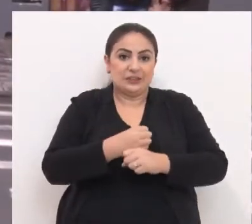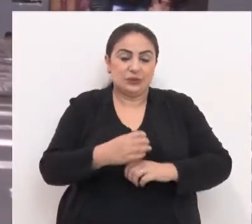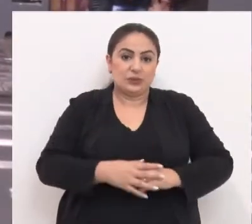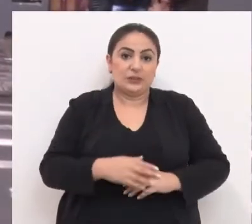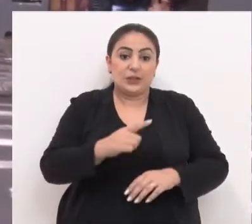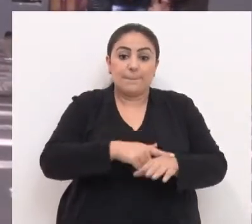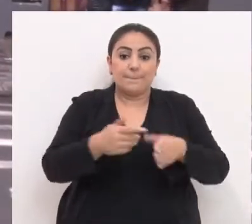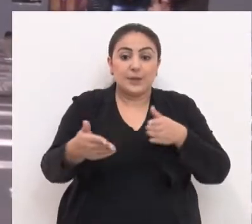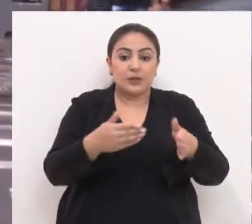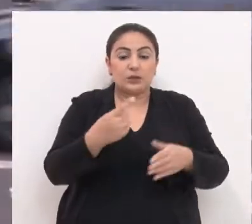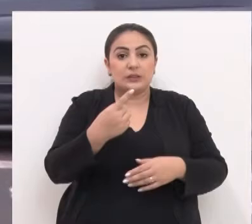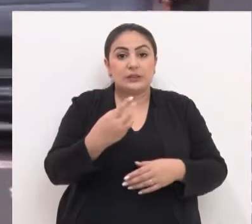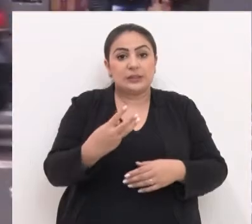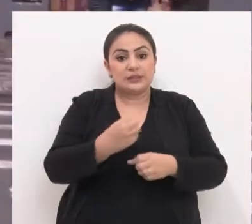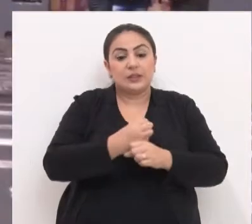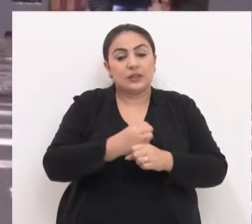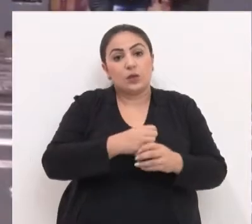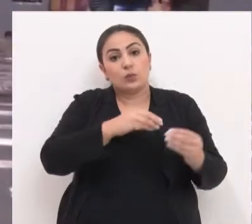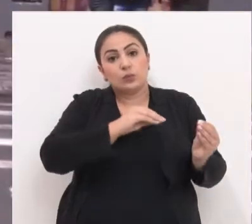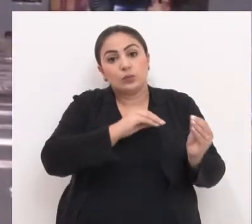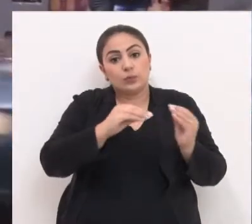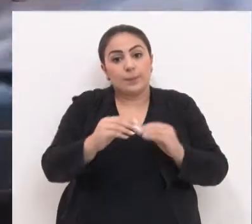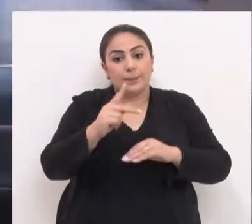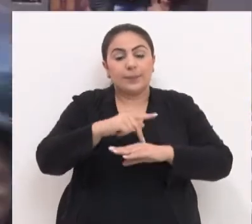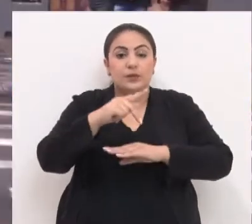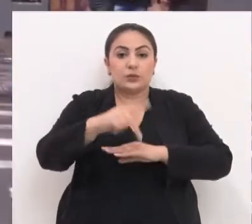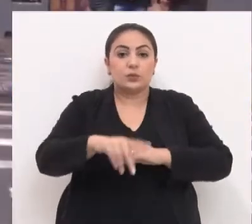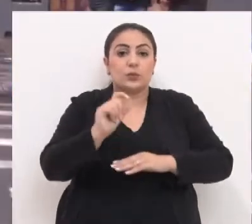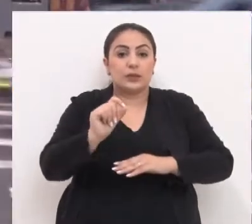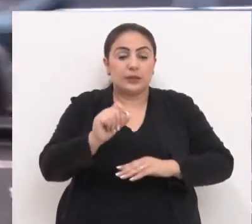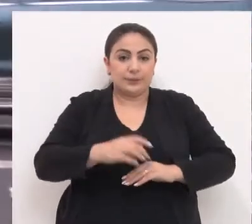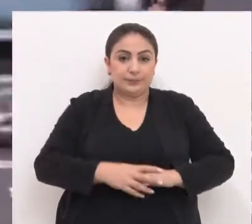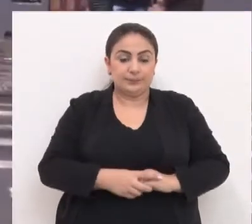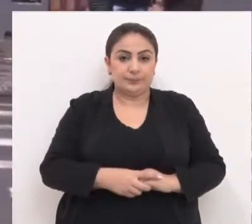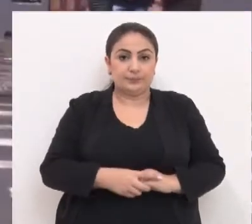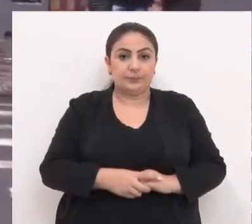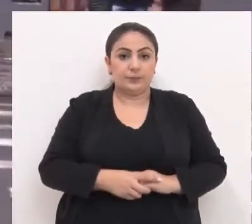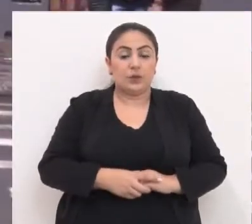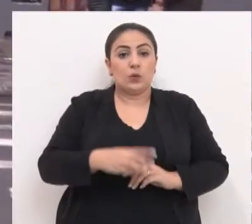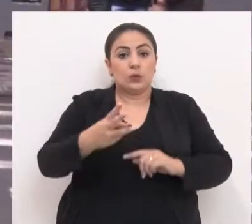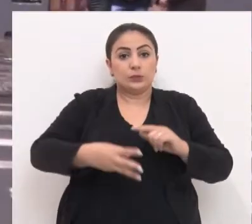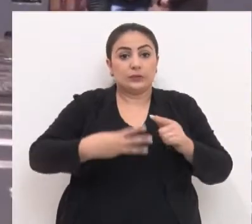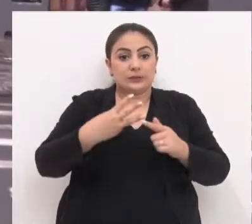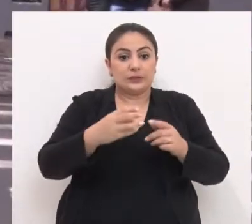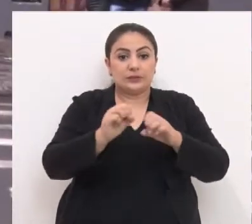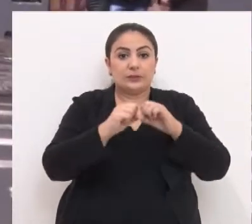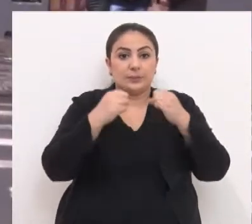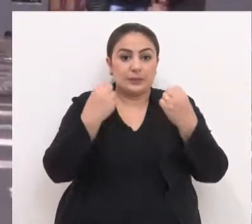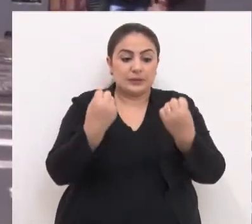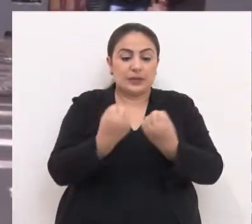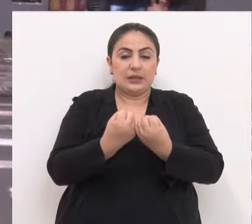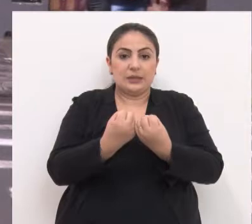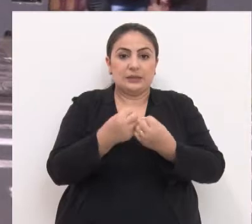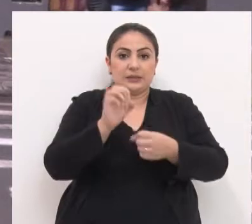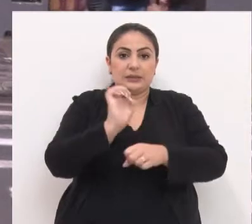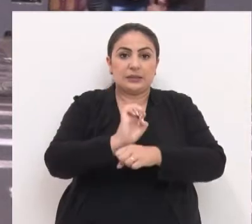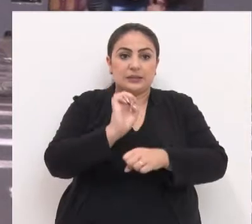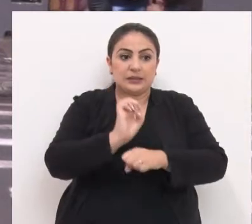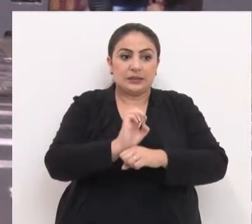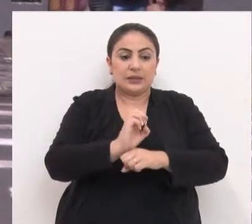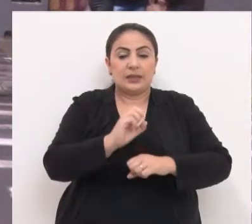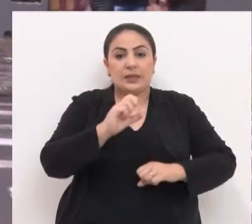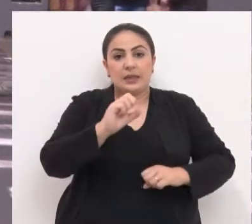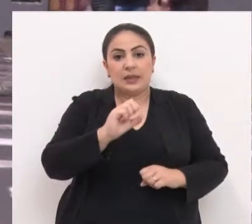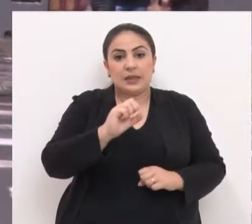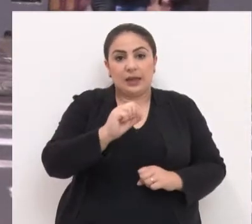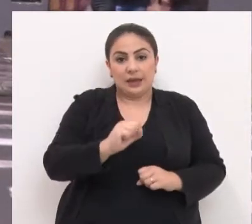Durante esse período de 13 anos, eu trouxe para Passo Fundo o 3º seminário estadual